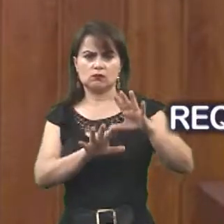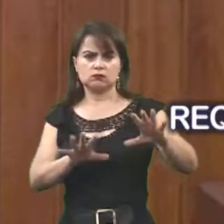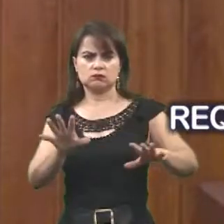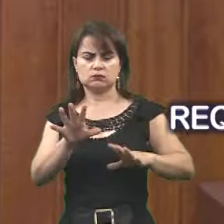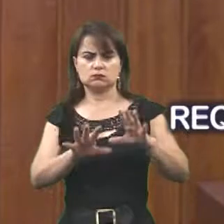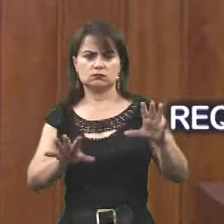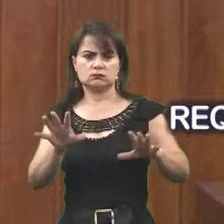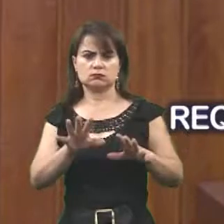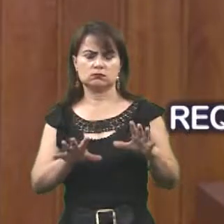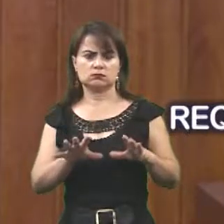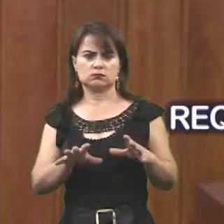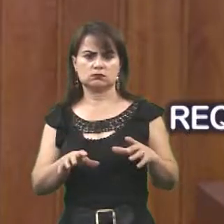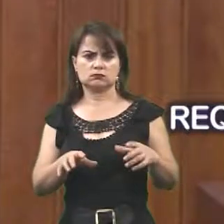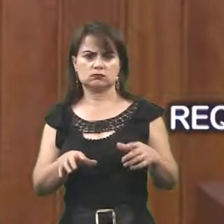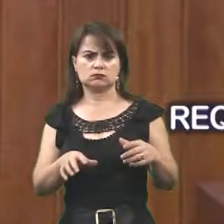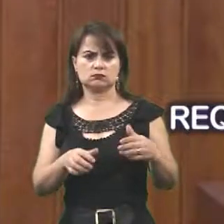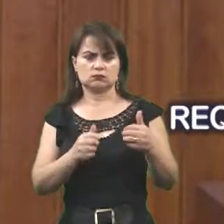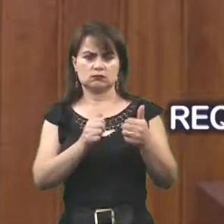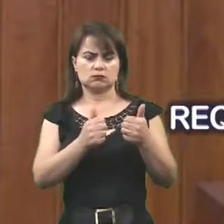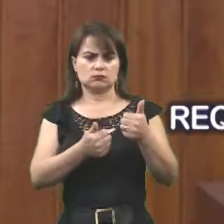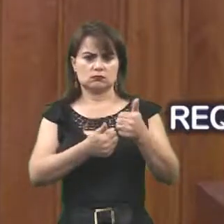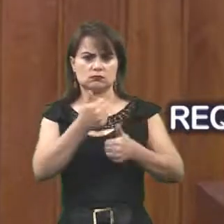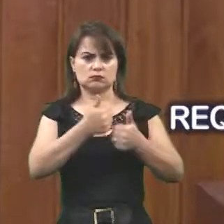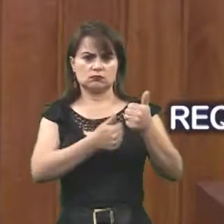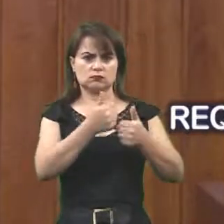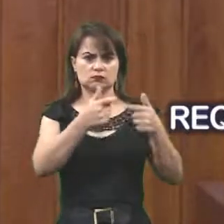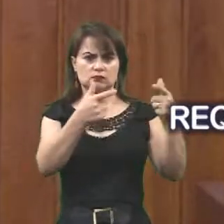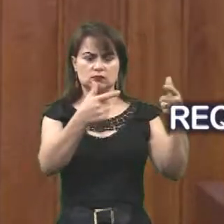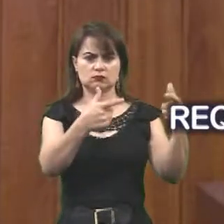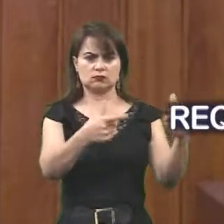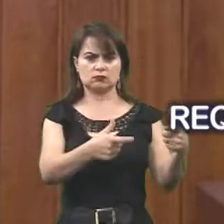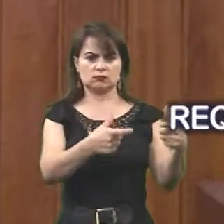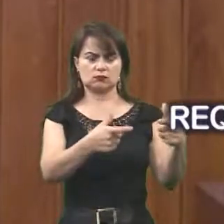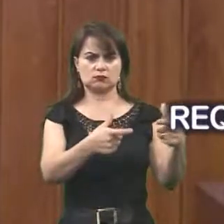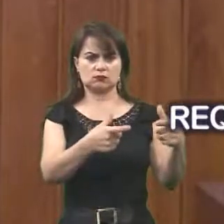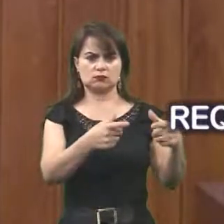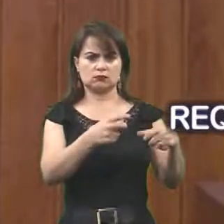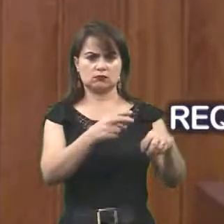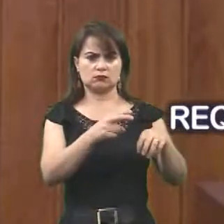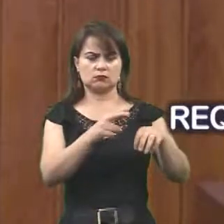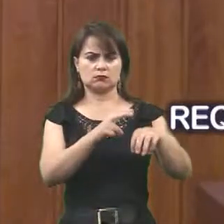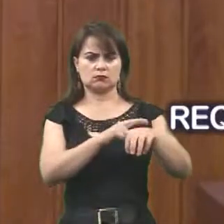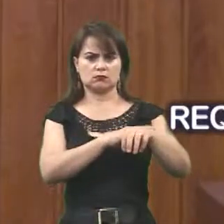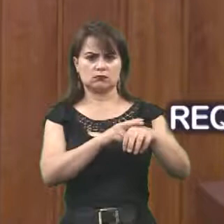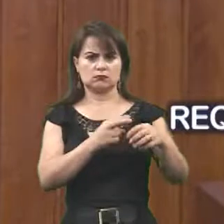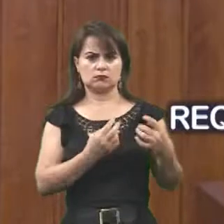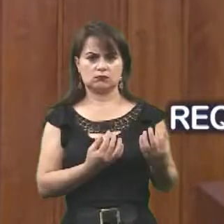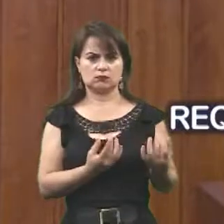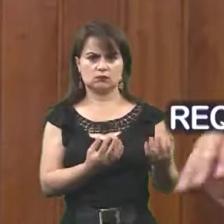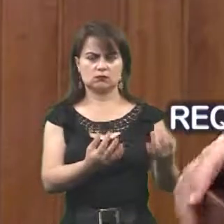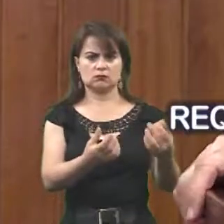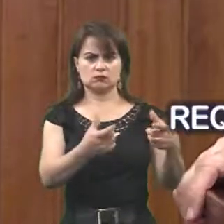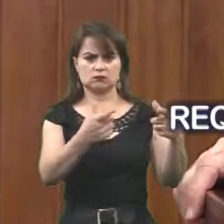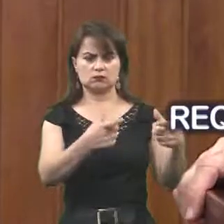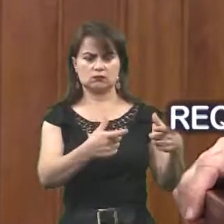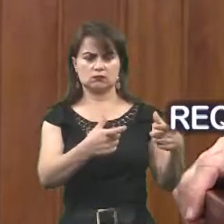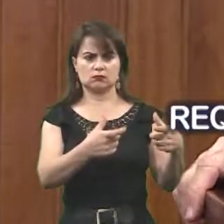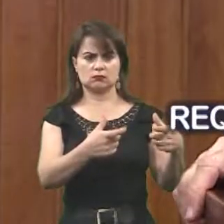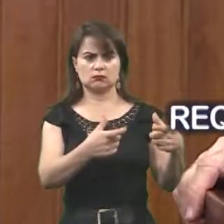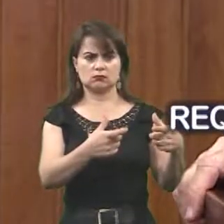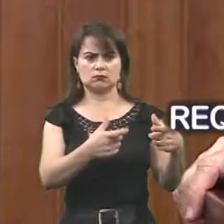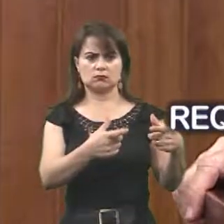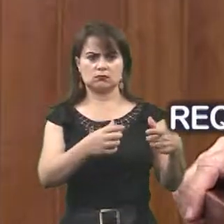na quadra, aliás, no campo de futebol e na quadra poliesportiva localizada